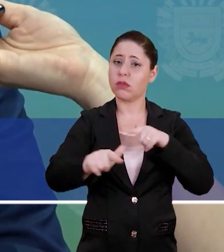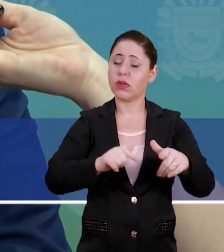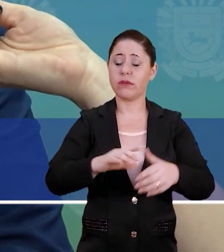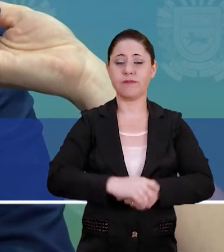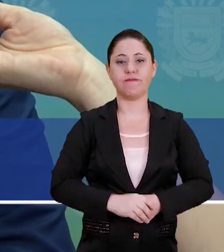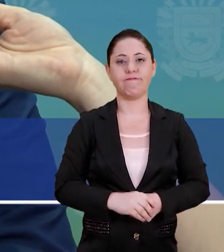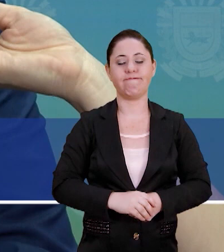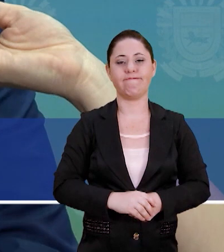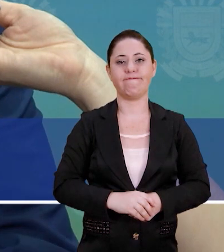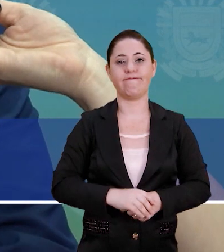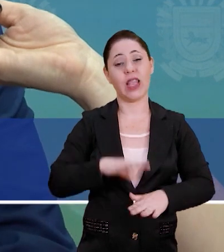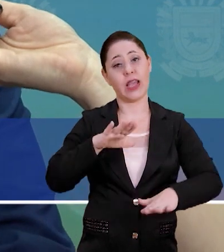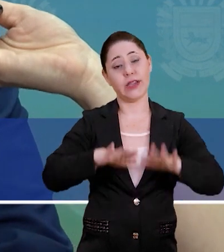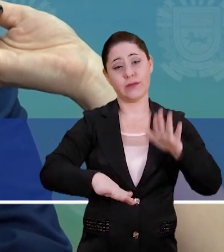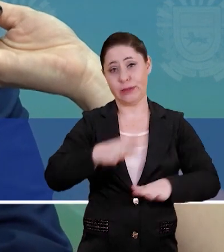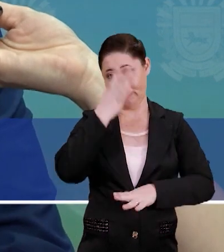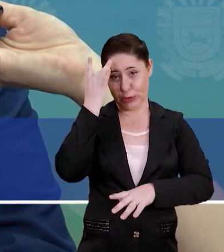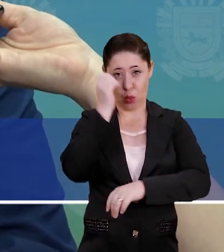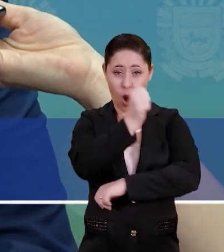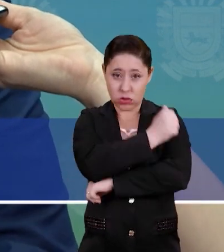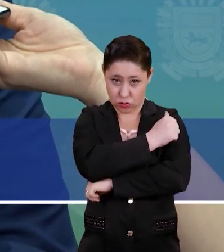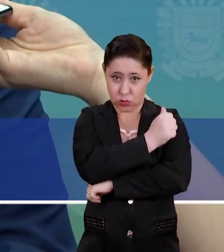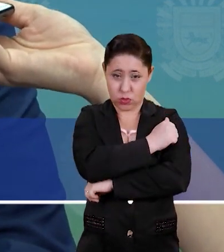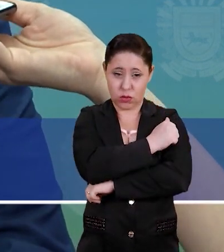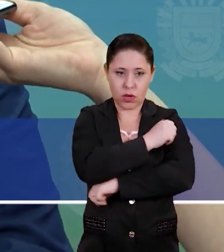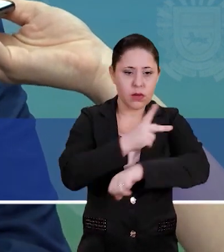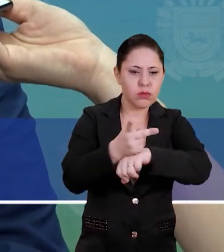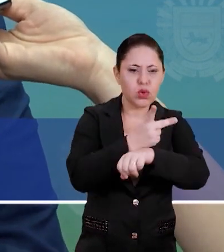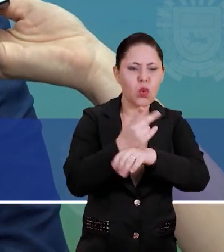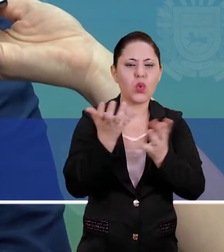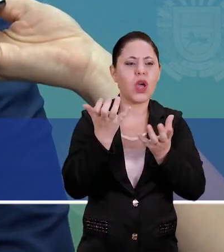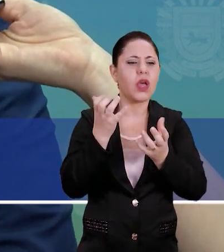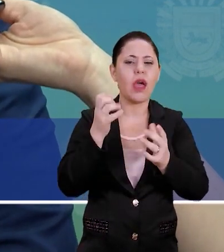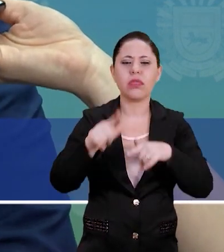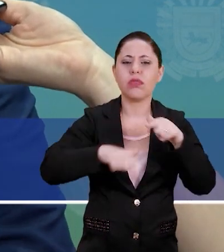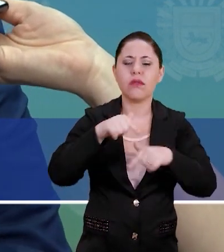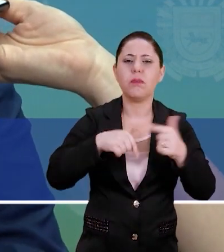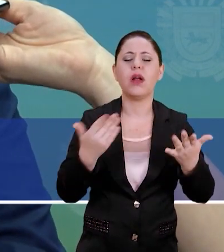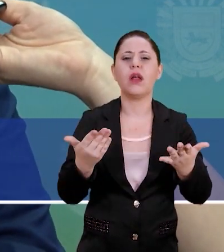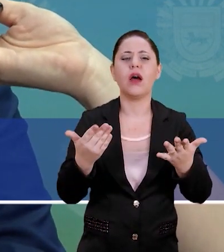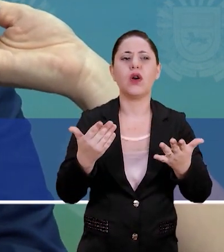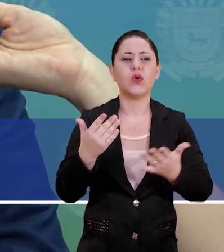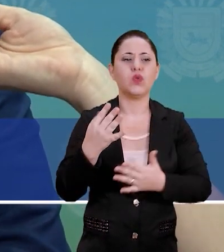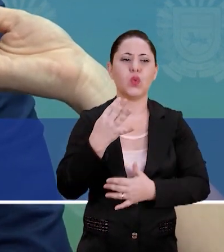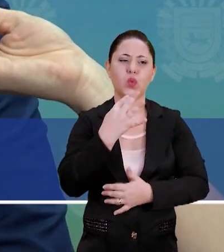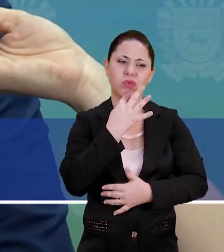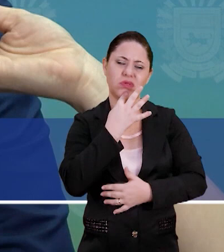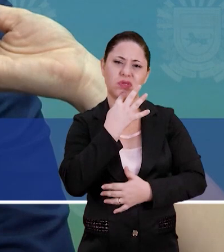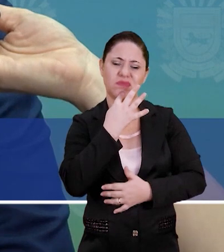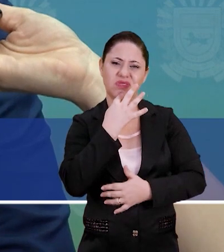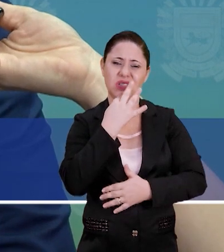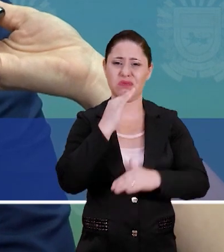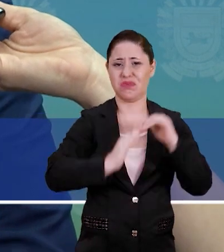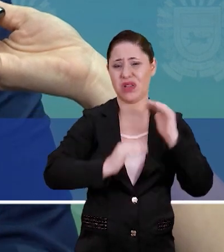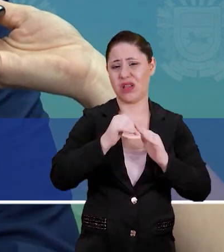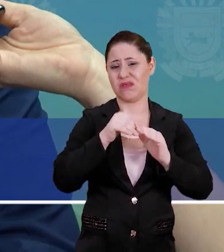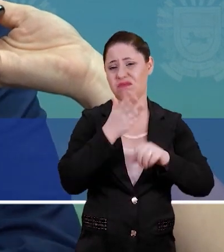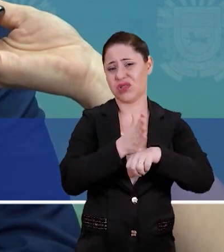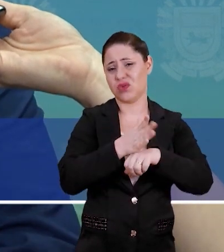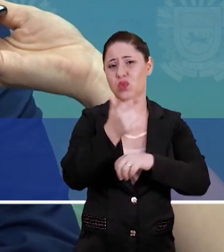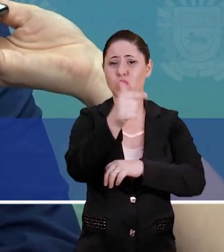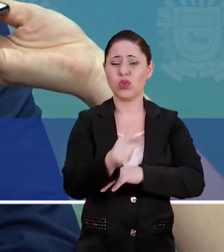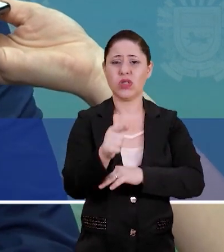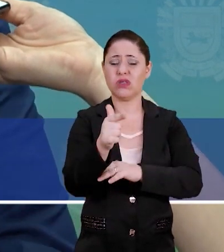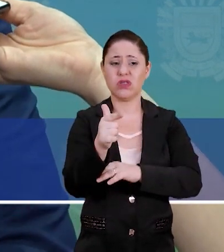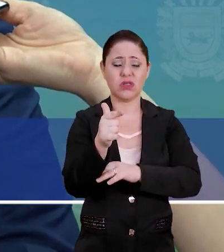vezes o estudante que busca a inserção no mercado de trabalho não tem o conhecimento devido para